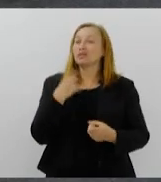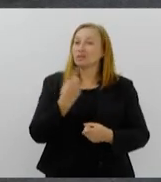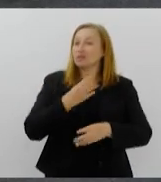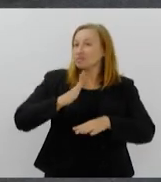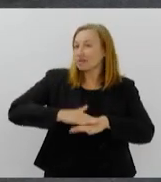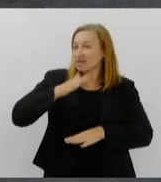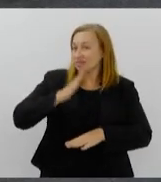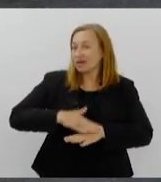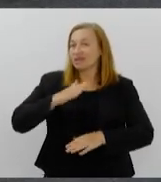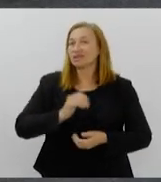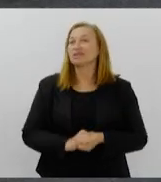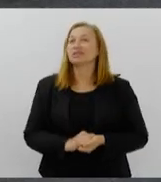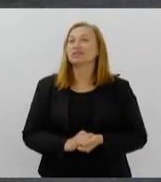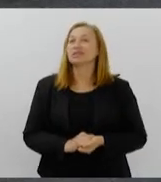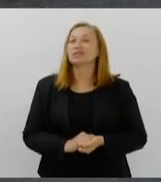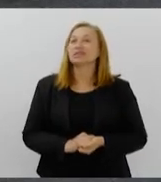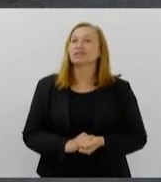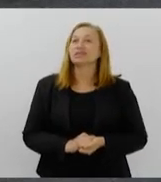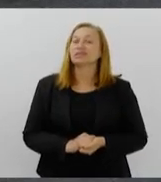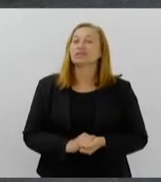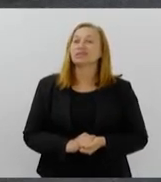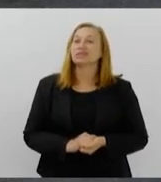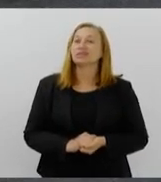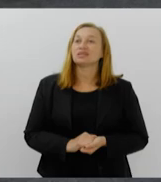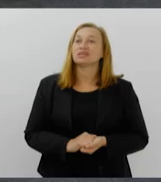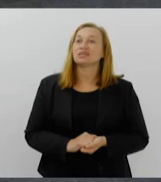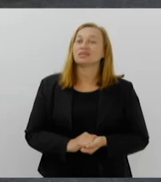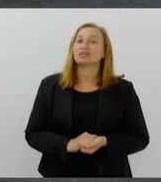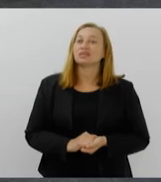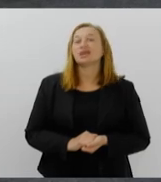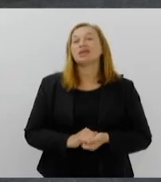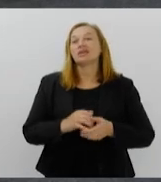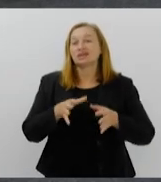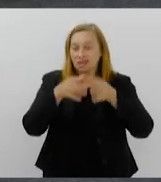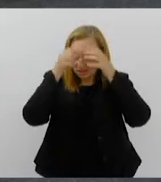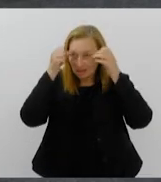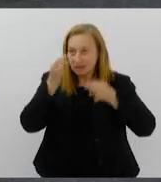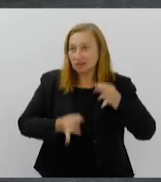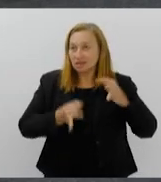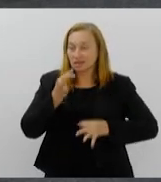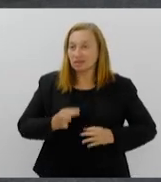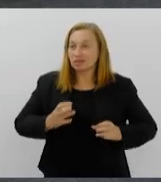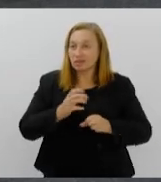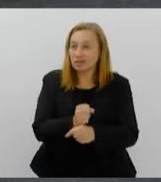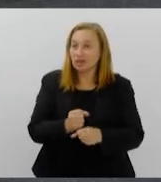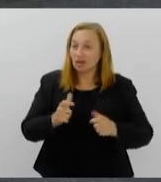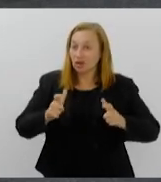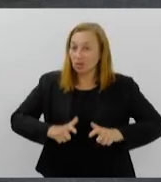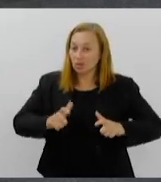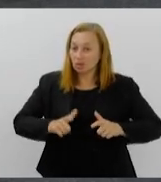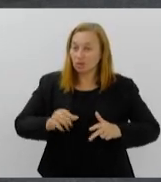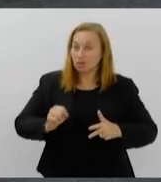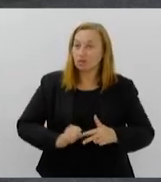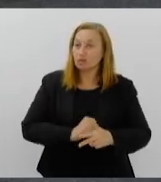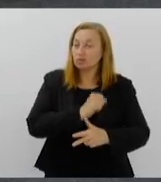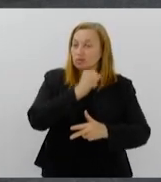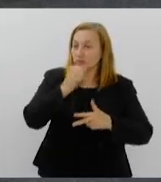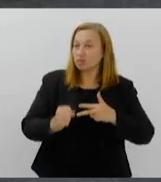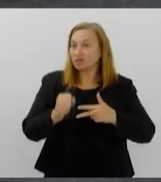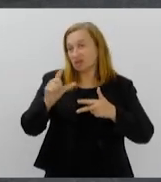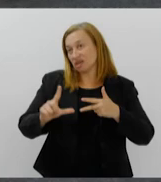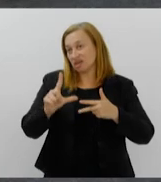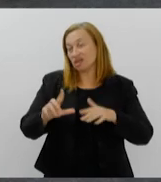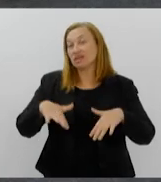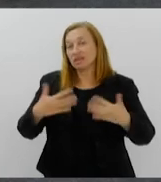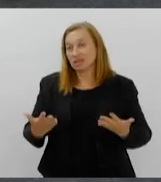vez mais levando demandas ao Tribunal de Contas. Mais uma vez dizendo, é um órgão do poder legislativo.